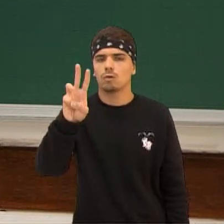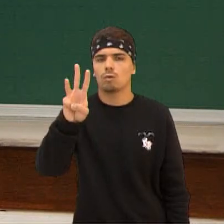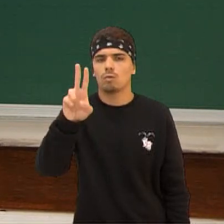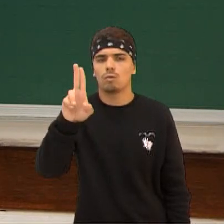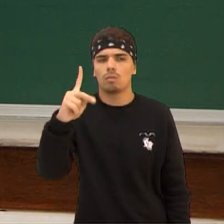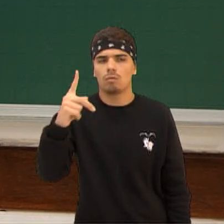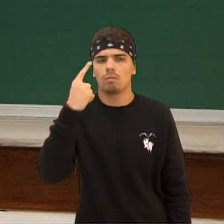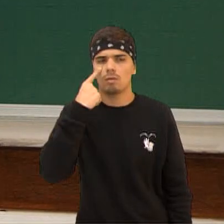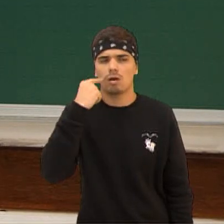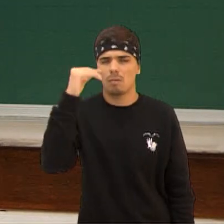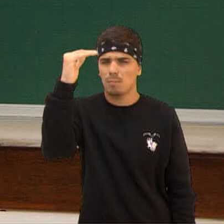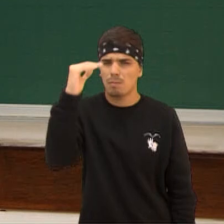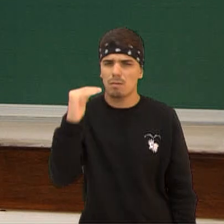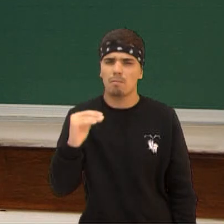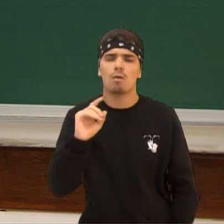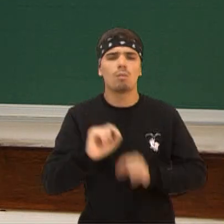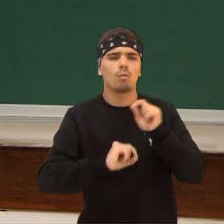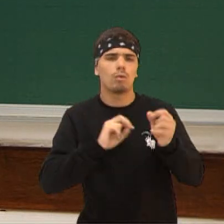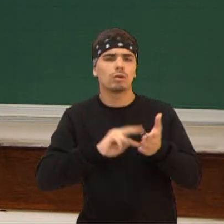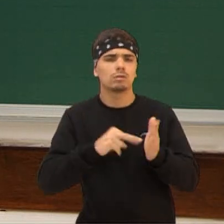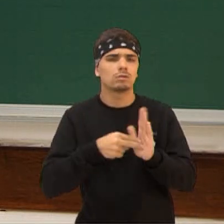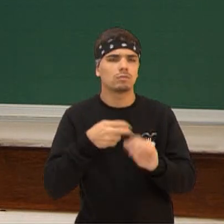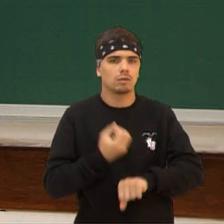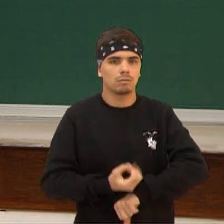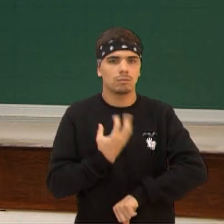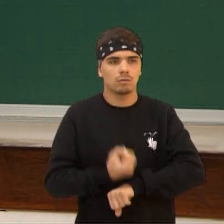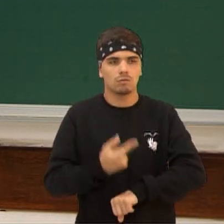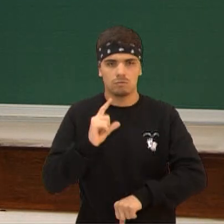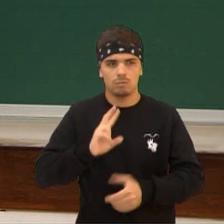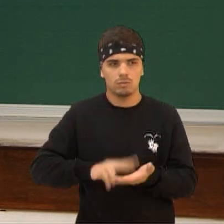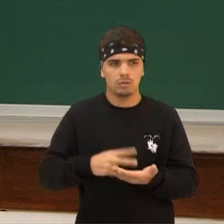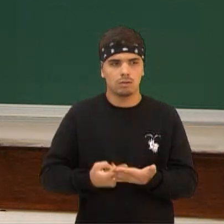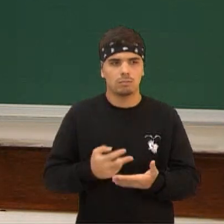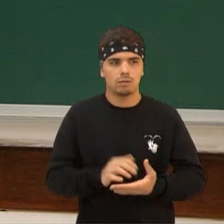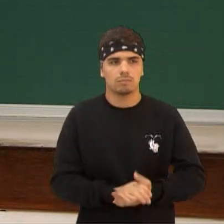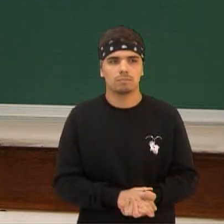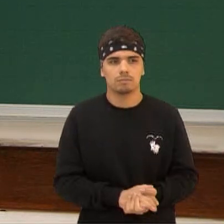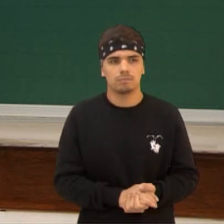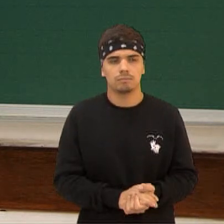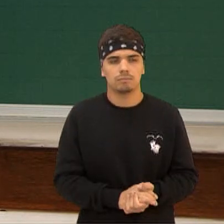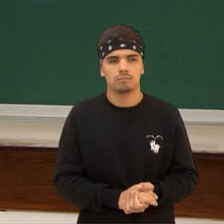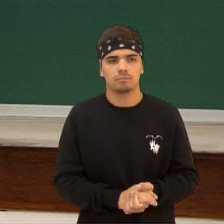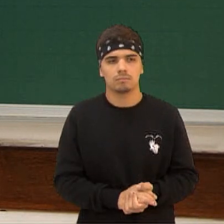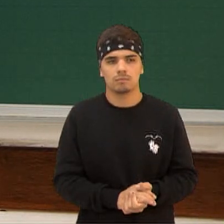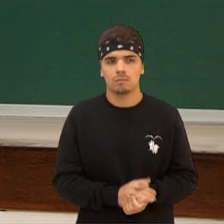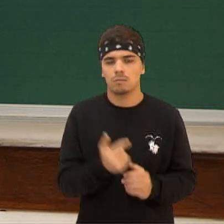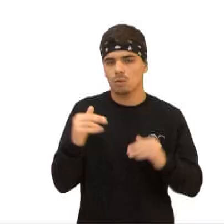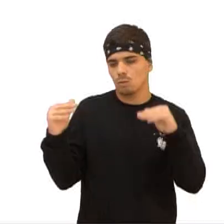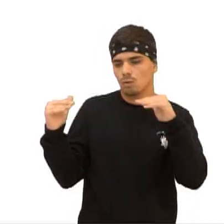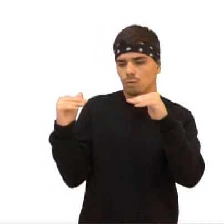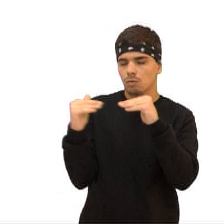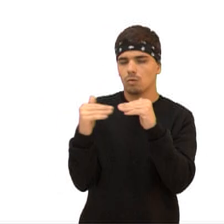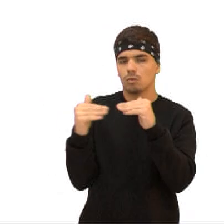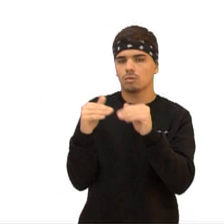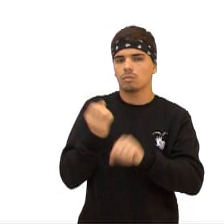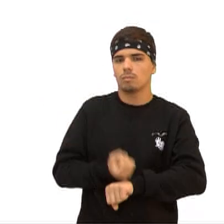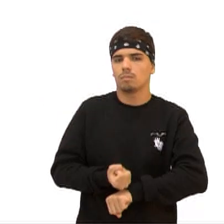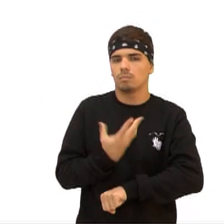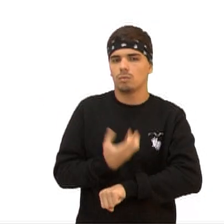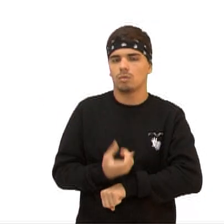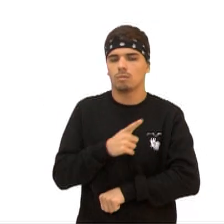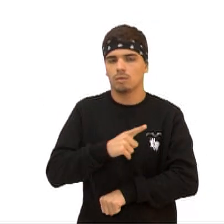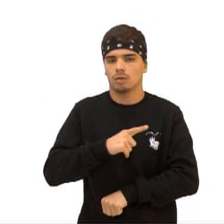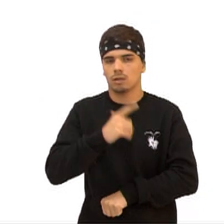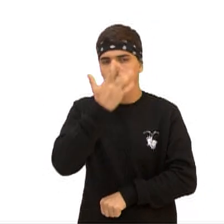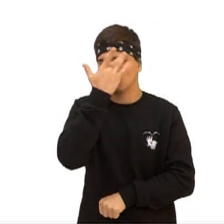sick, die. O que quer dizer esse poema? Vamos interpretar? Vamos lá? De acordo com o poema, quem